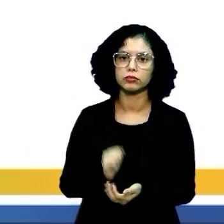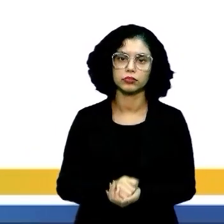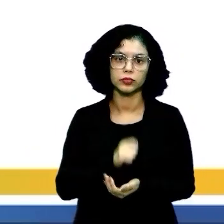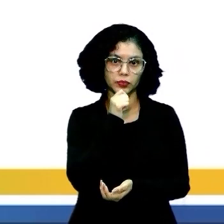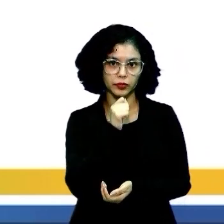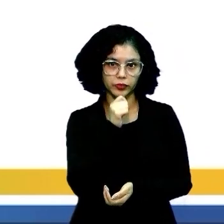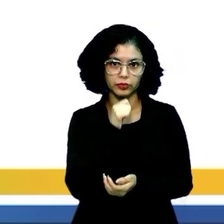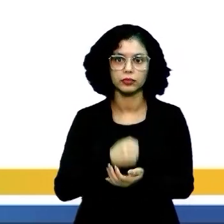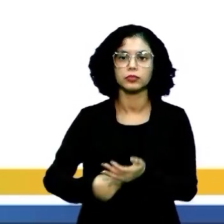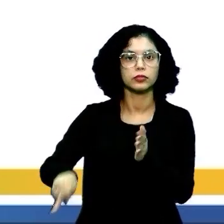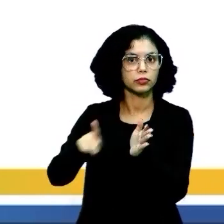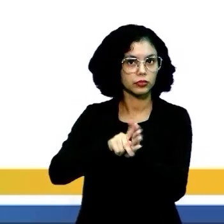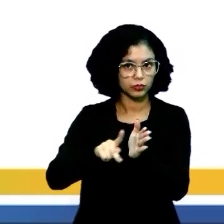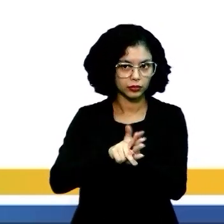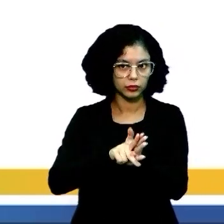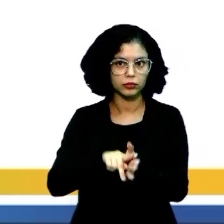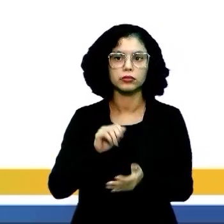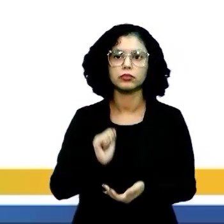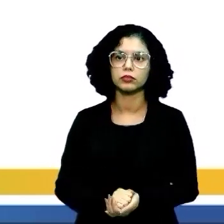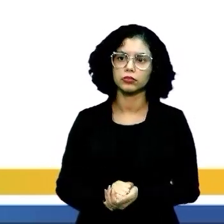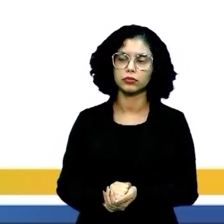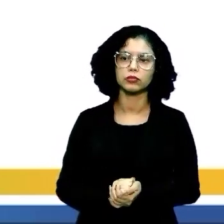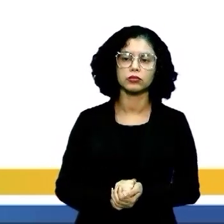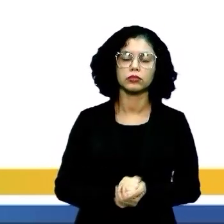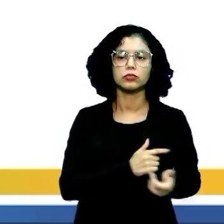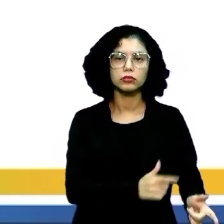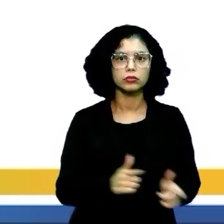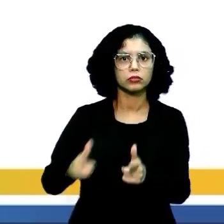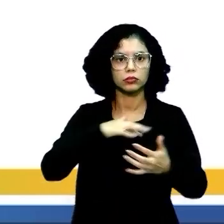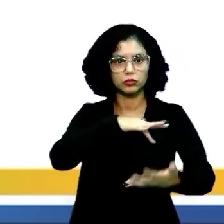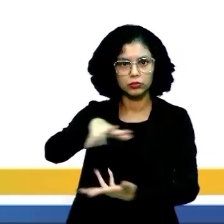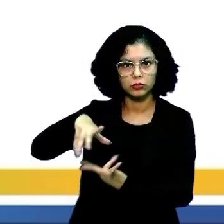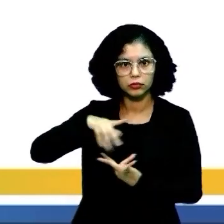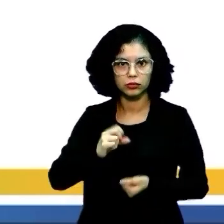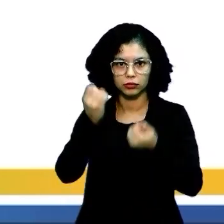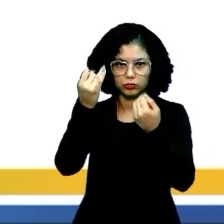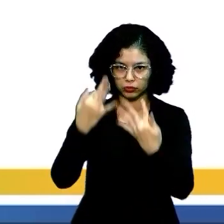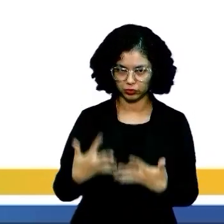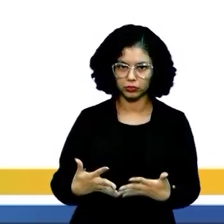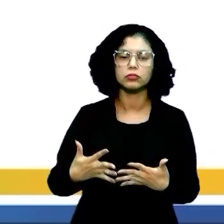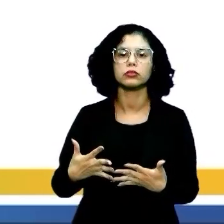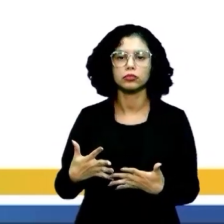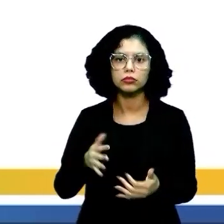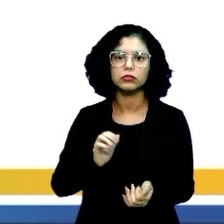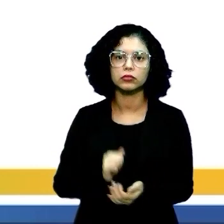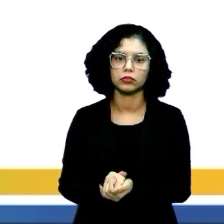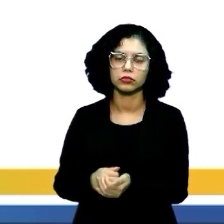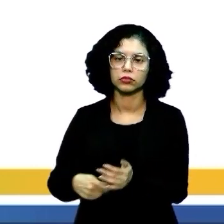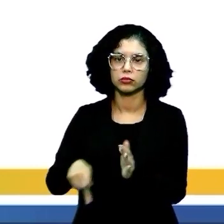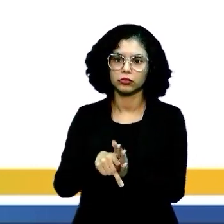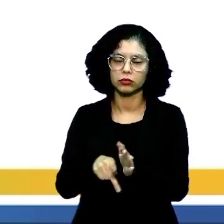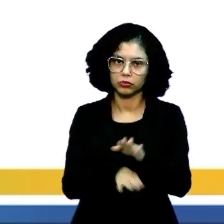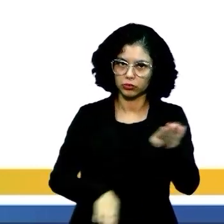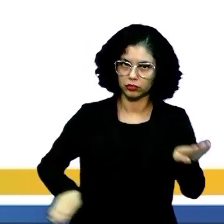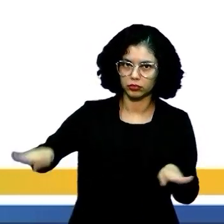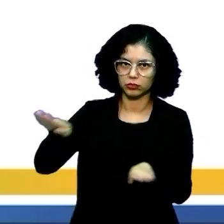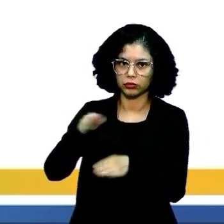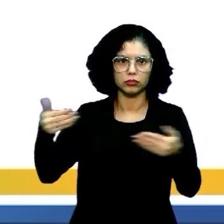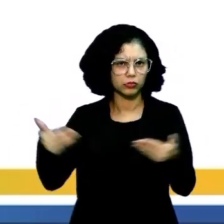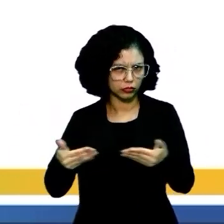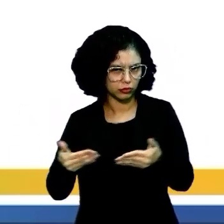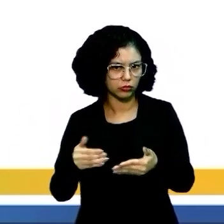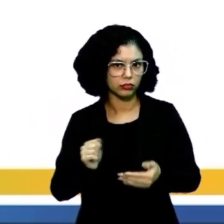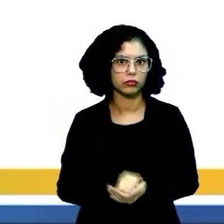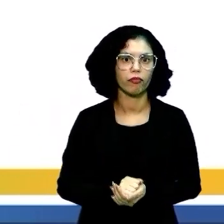justifica, pois a defesa de interesses próprios se dá pelo fato de o terrorismo mundial agir exclusivamente contra as